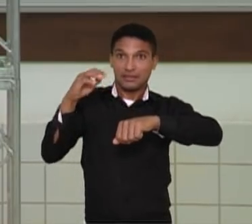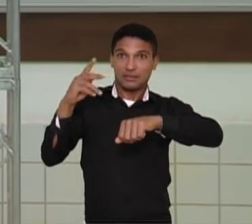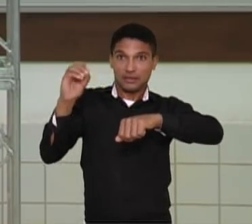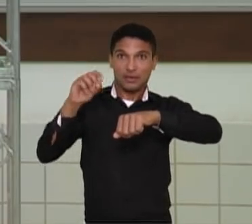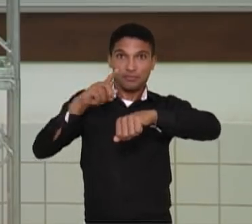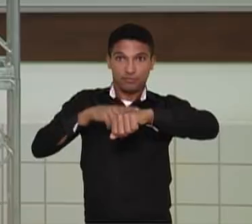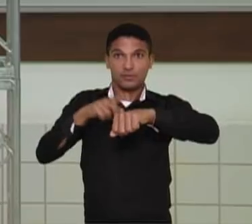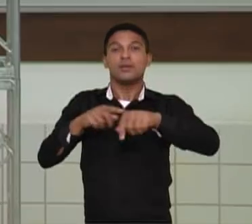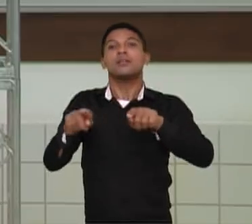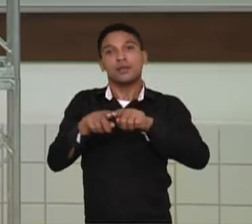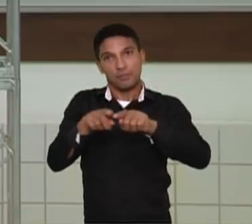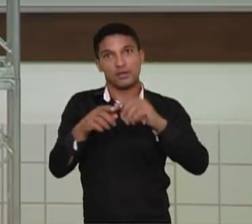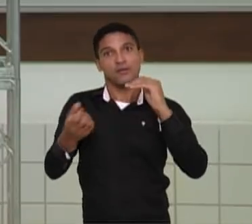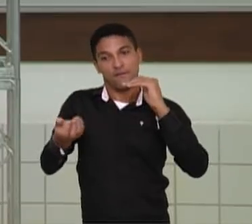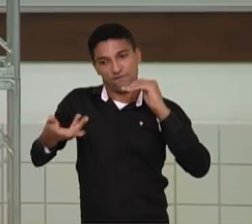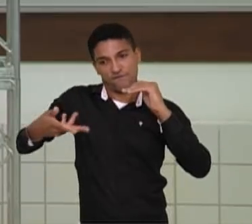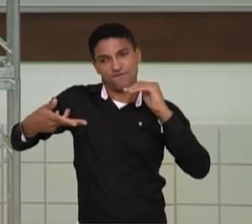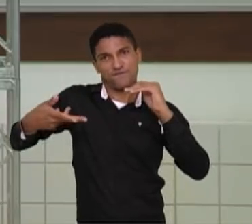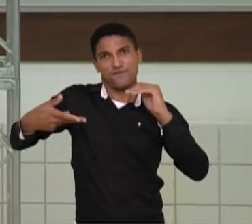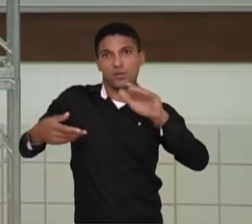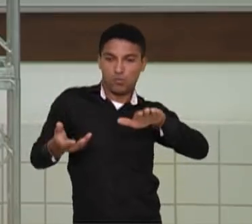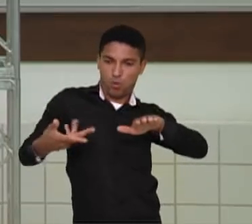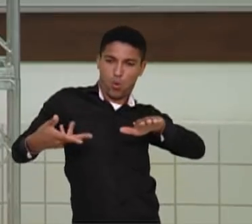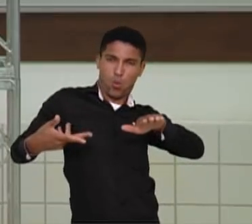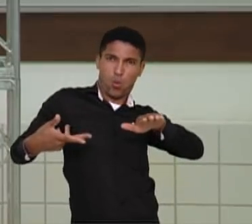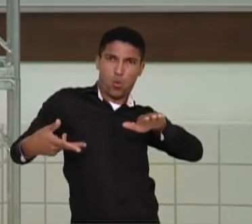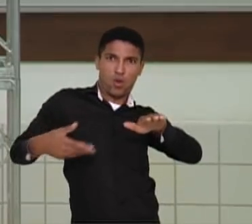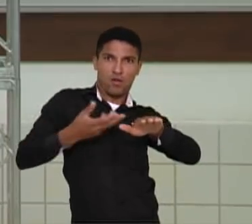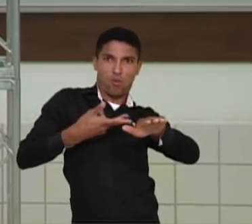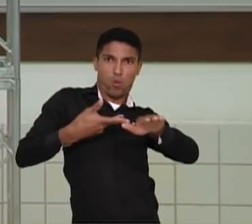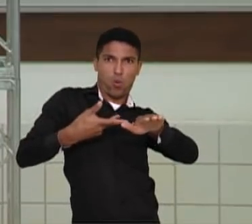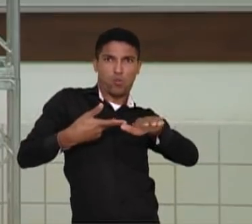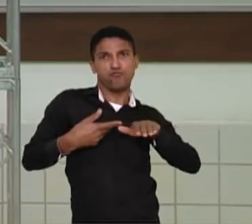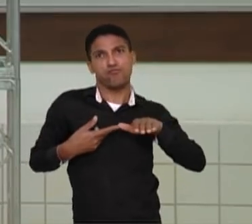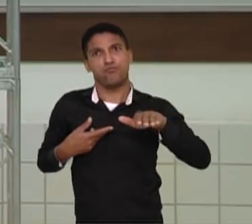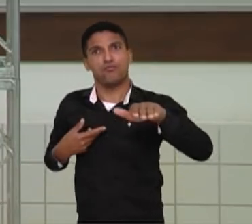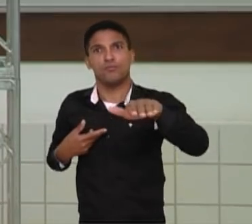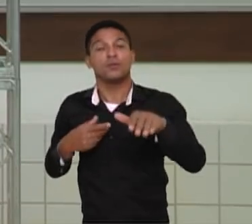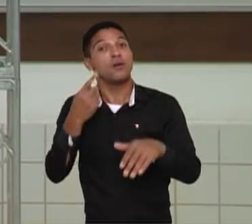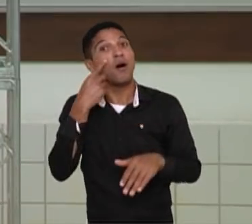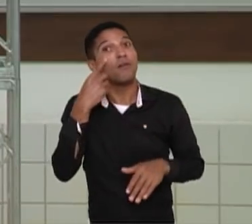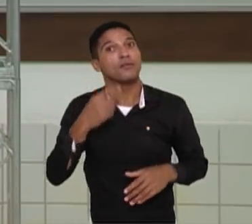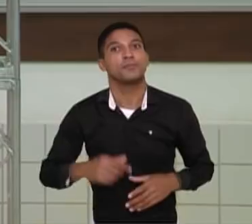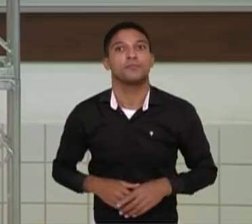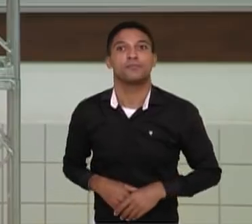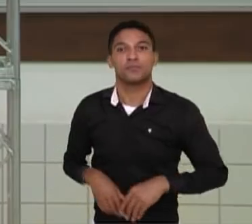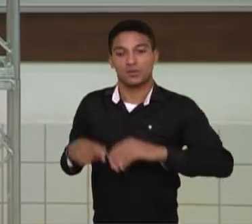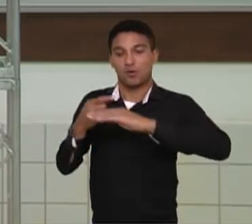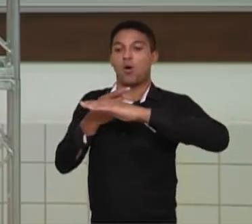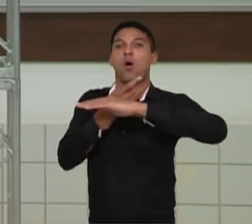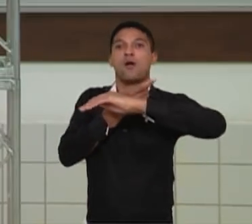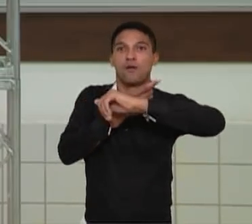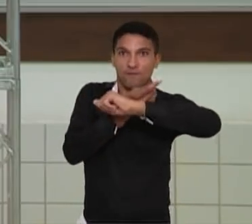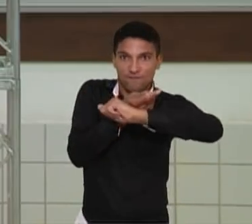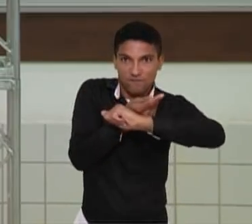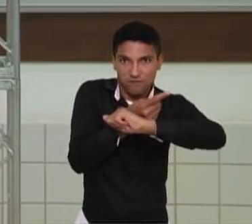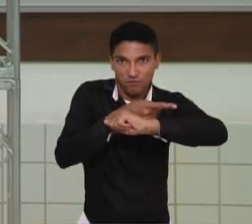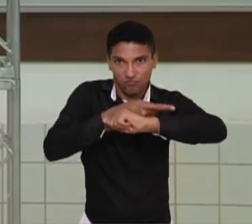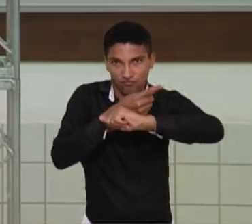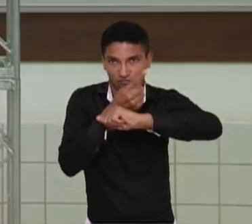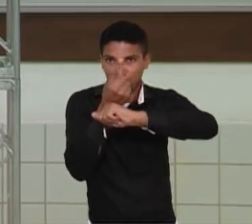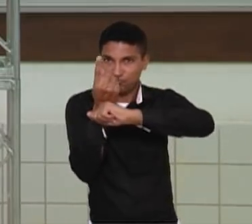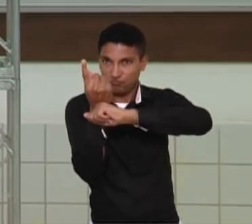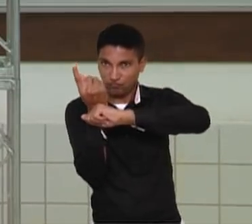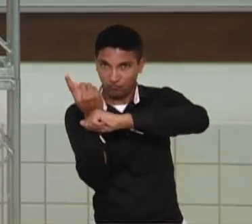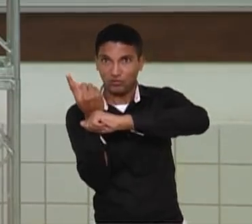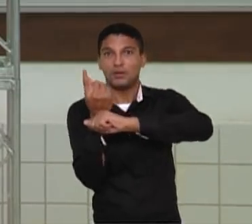você vai contando o tempo, a distância é a mesma. Então seria interessante você trabalhar devagar, mas de forma constante. Então isso que você